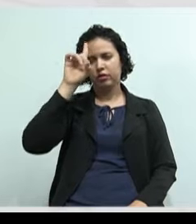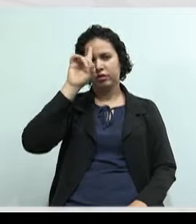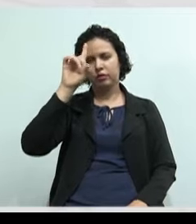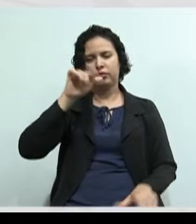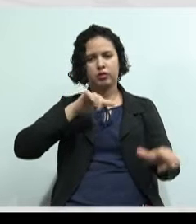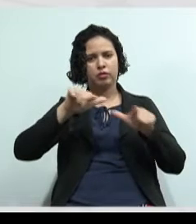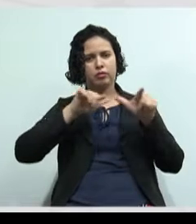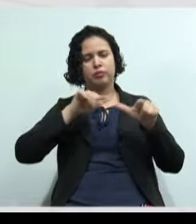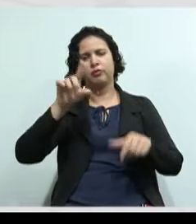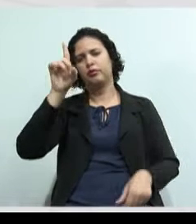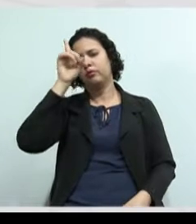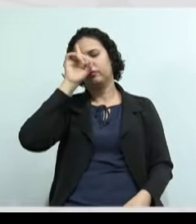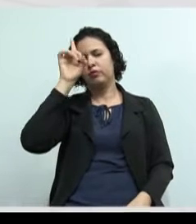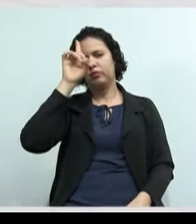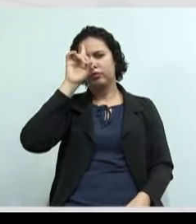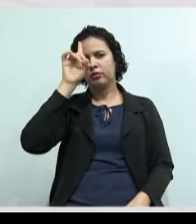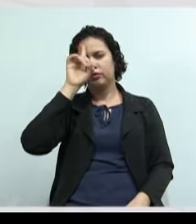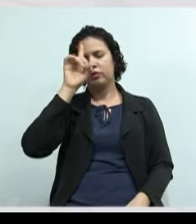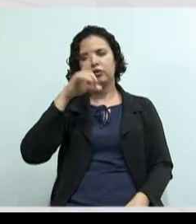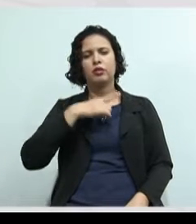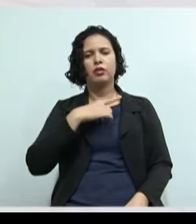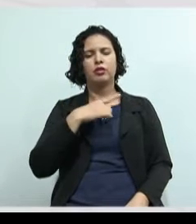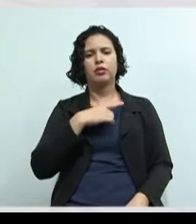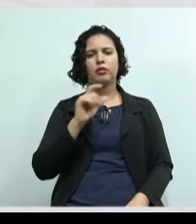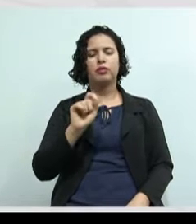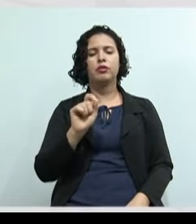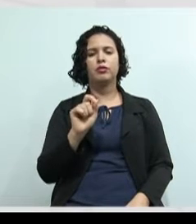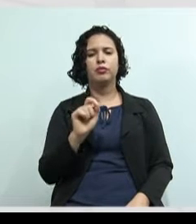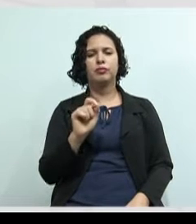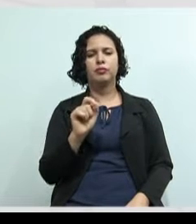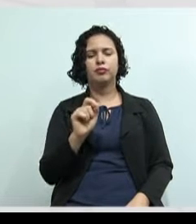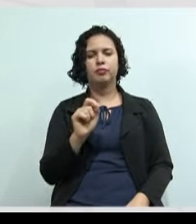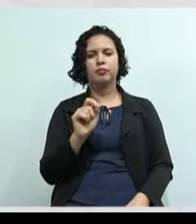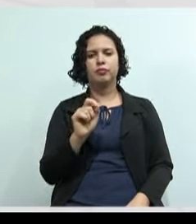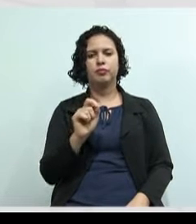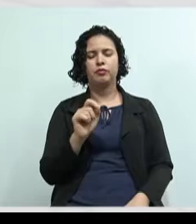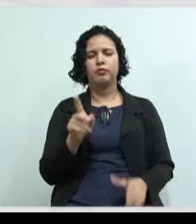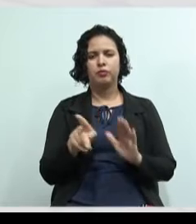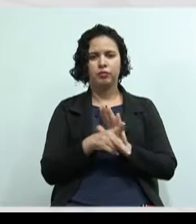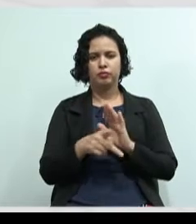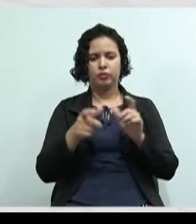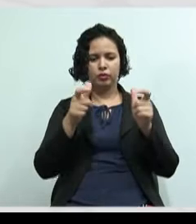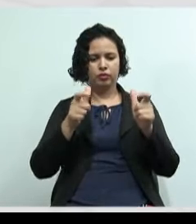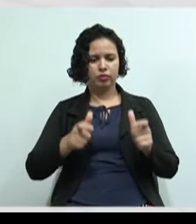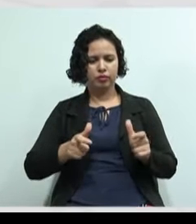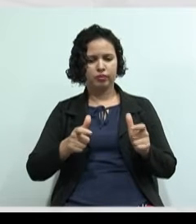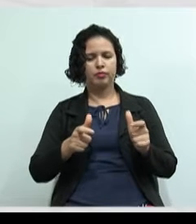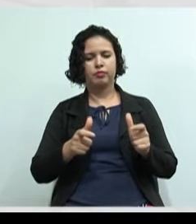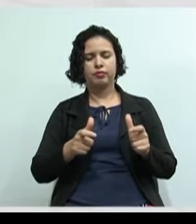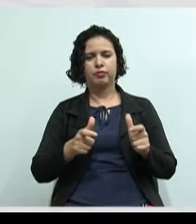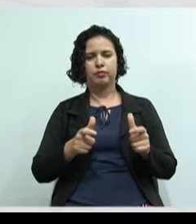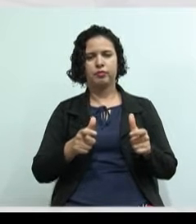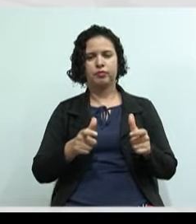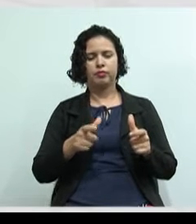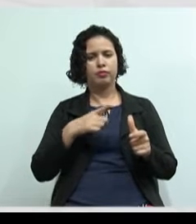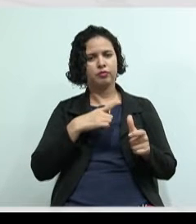ele foca apenas no curto prazo, tem abrangência restrita ou local, estabelece tarefas e operações com